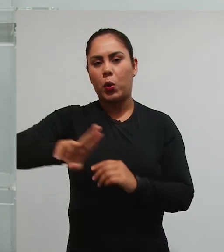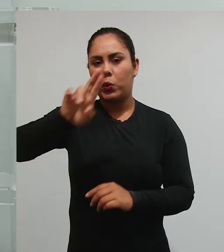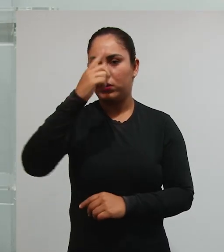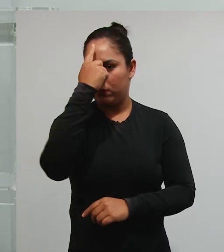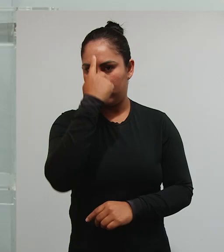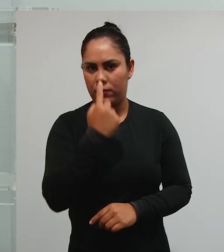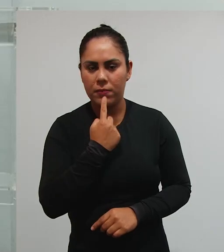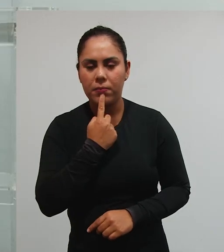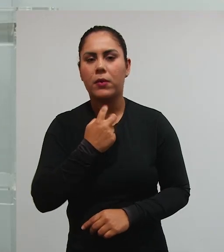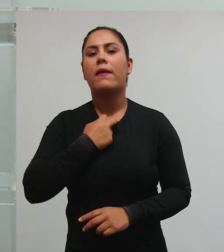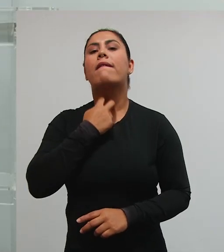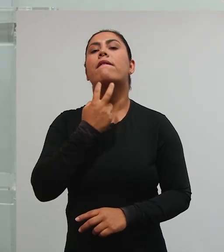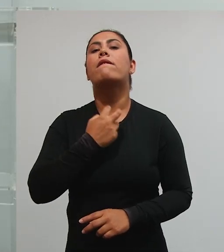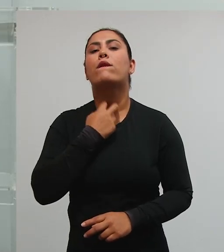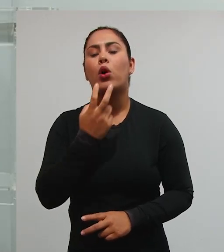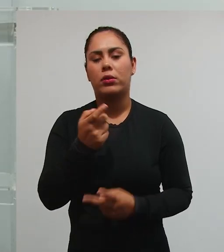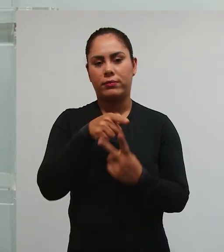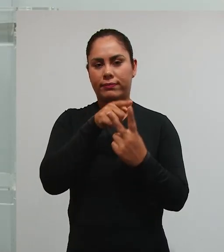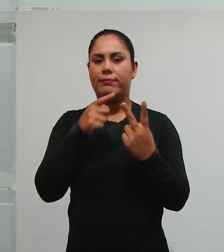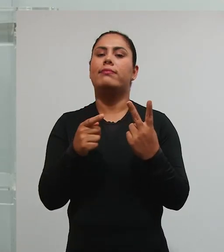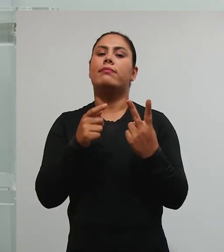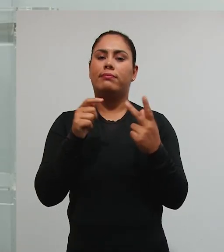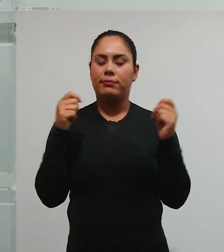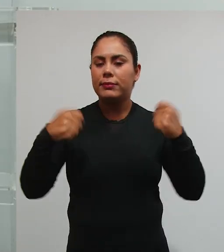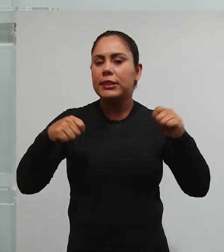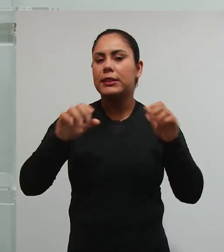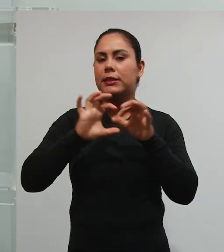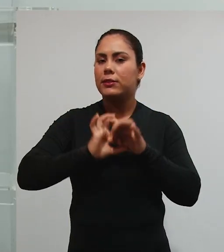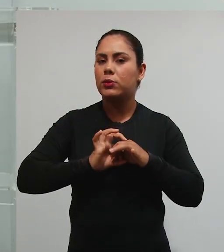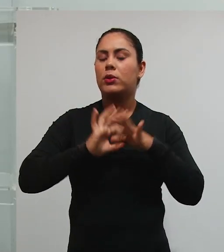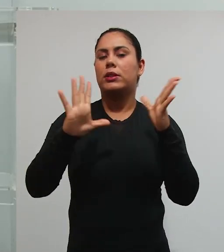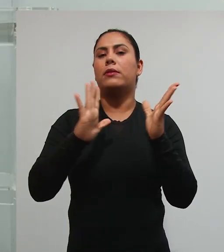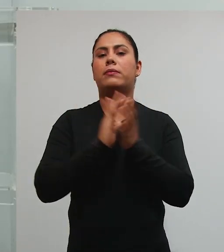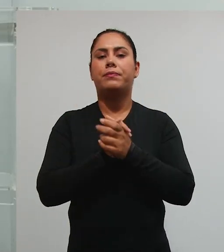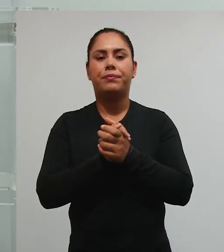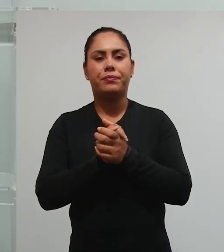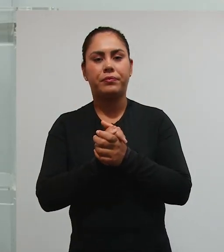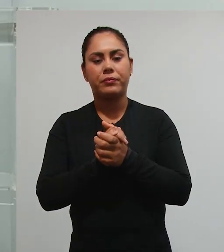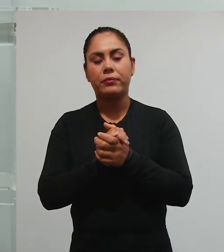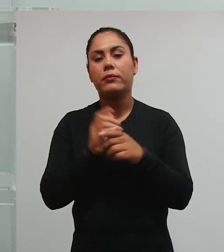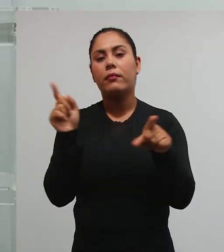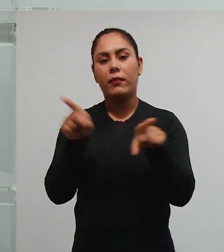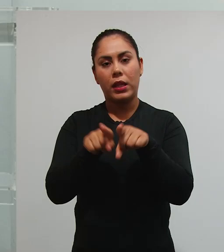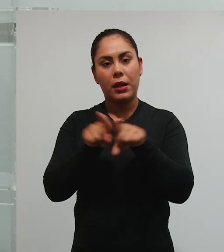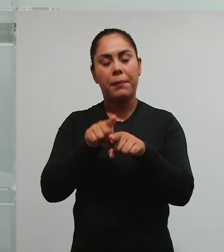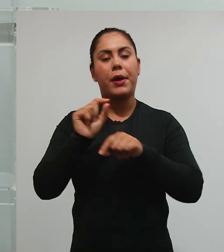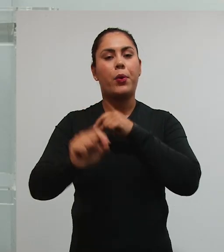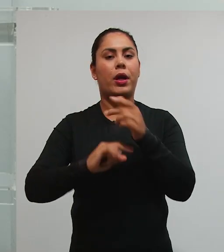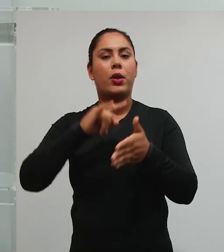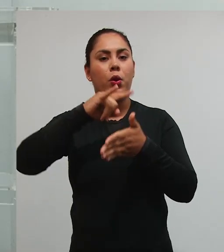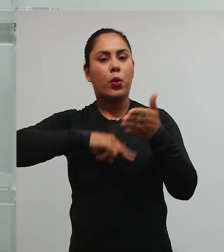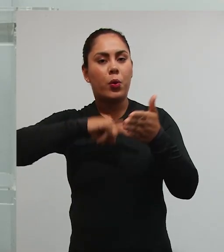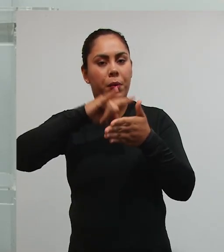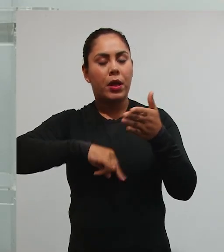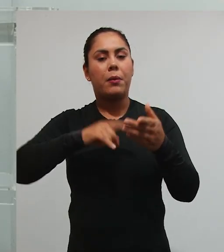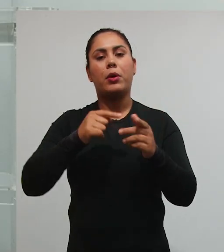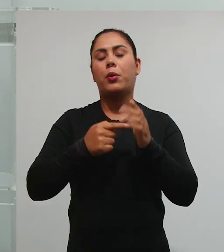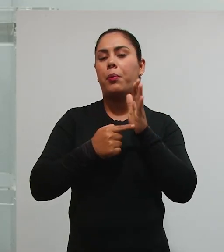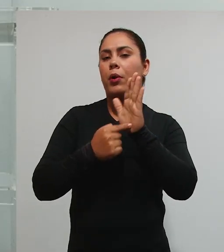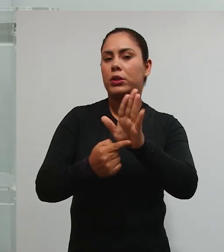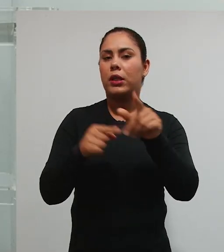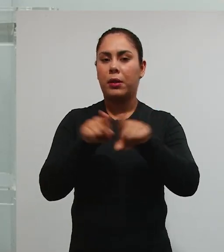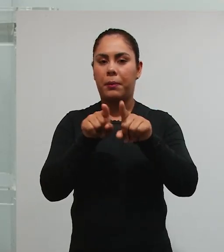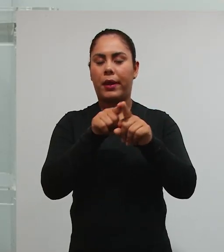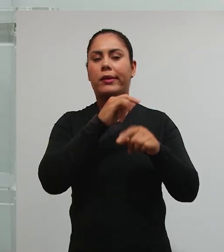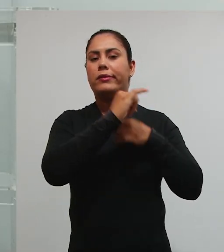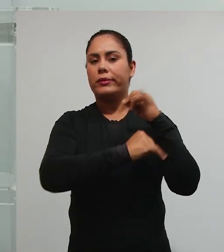uso de imagem e voz, que será, né, autorizada por elas. Além desses documentos, depois a gente pode demonstrar